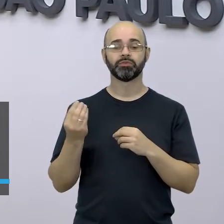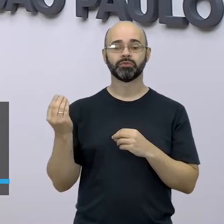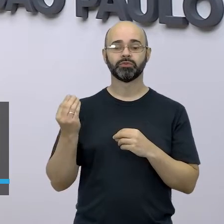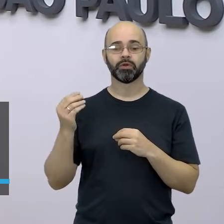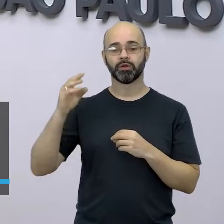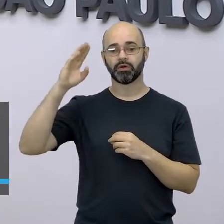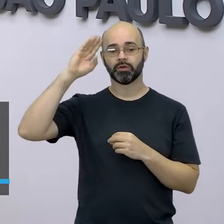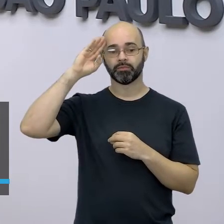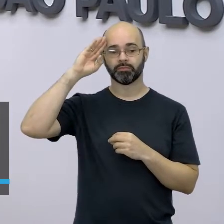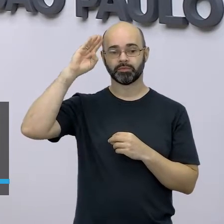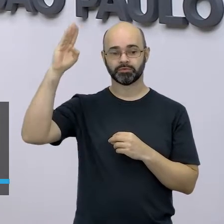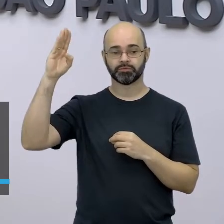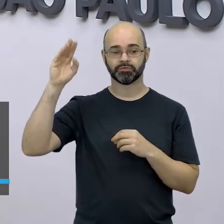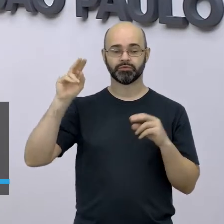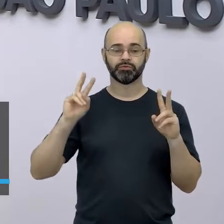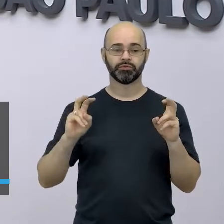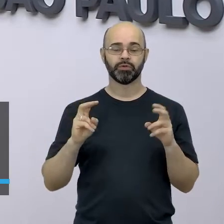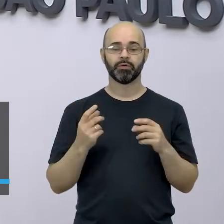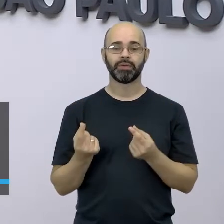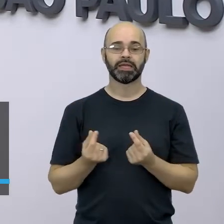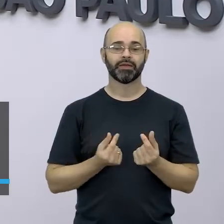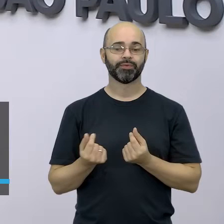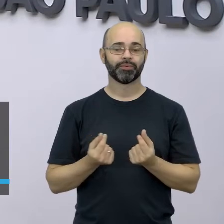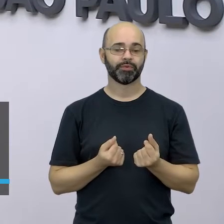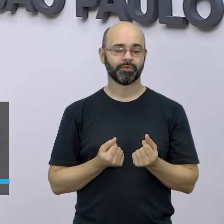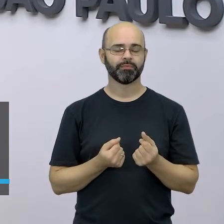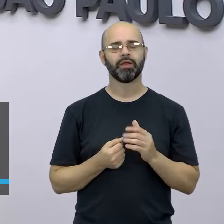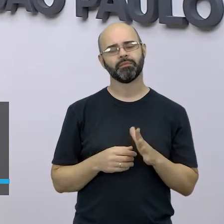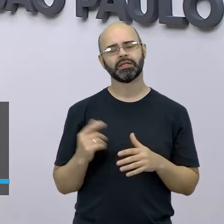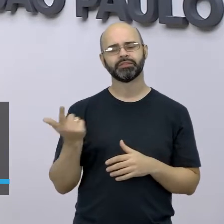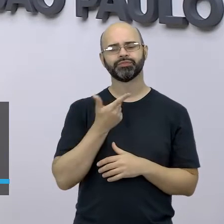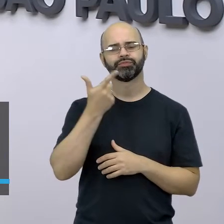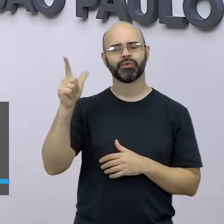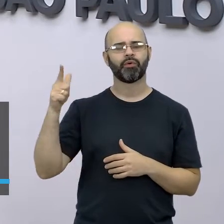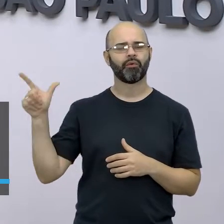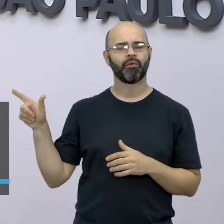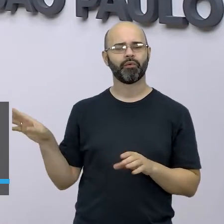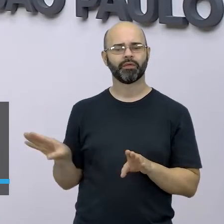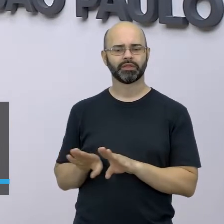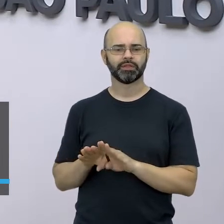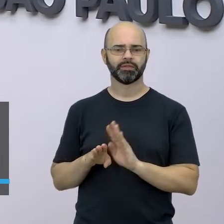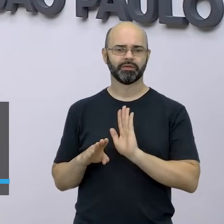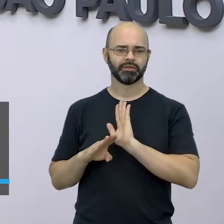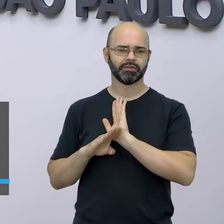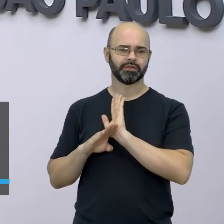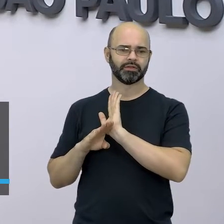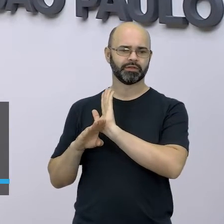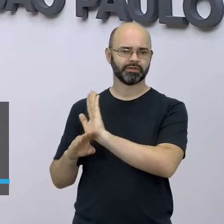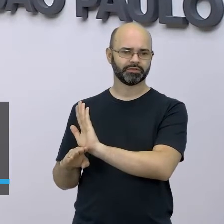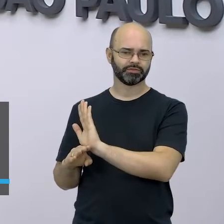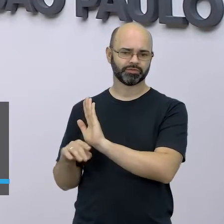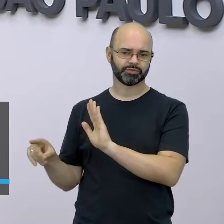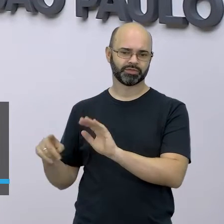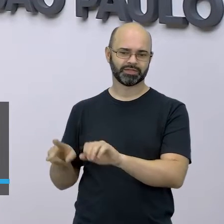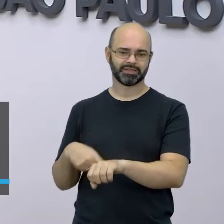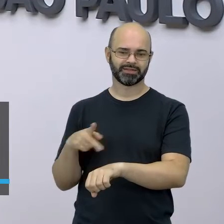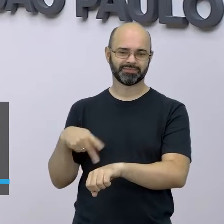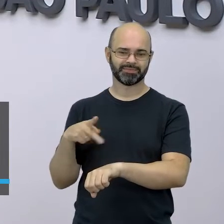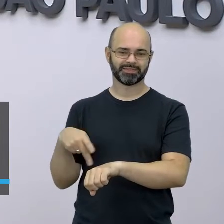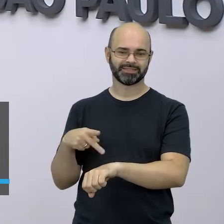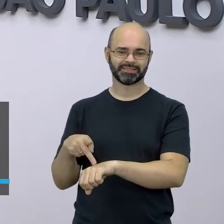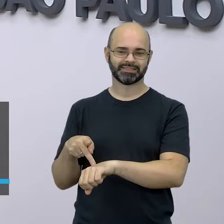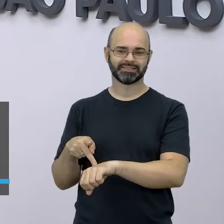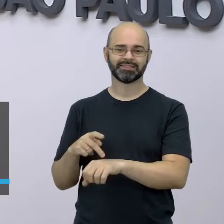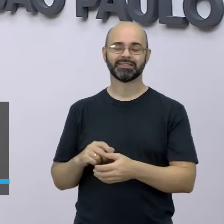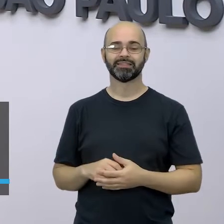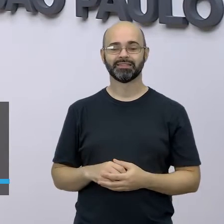questão econômica. Mas existem outros fatores também que constituem o desenvolvimento de um país